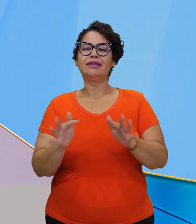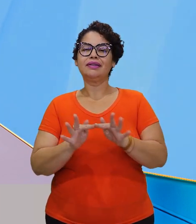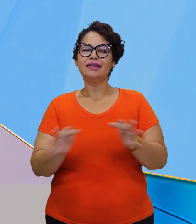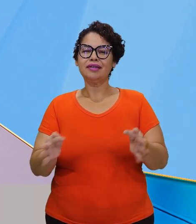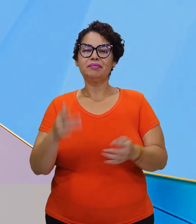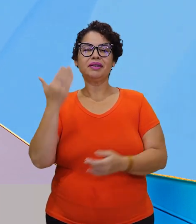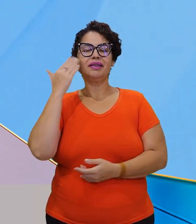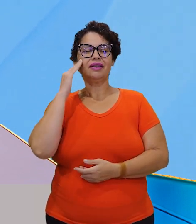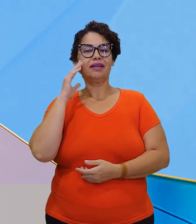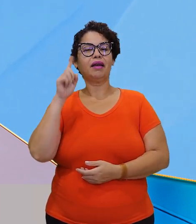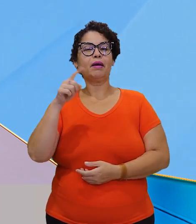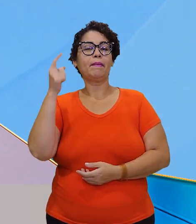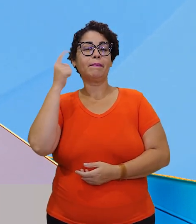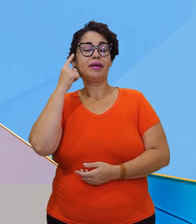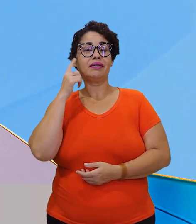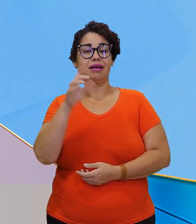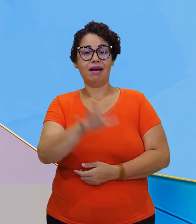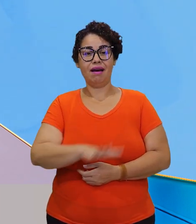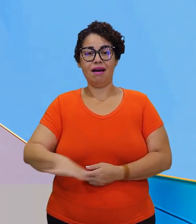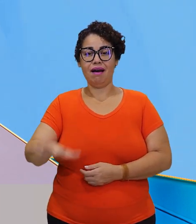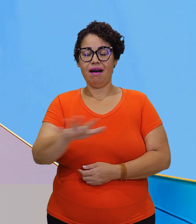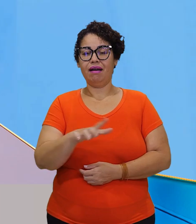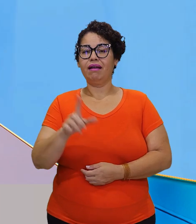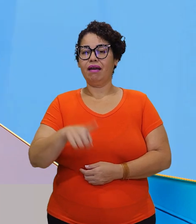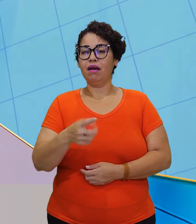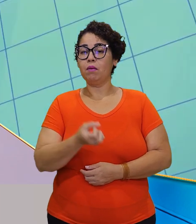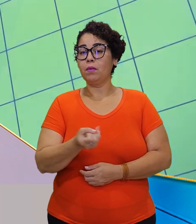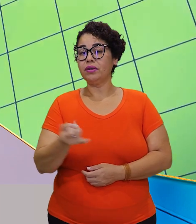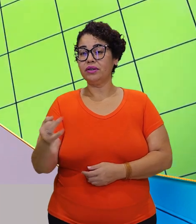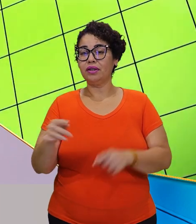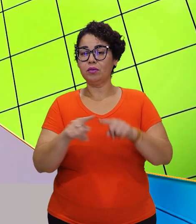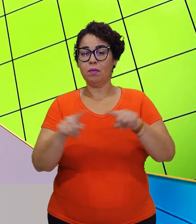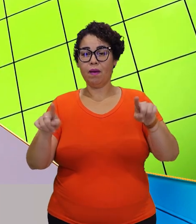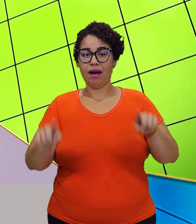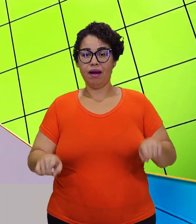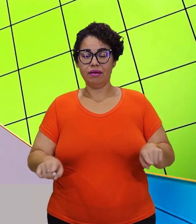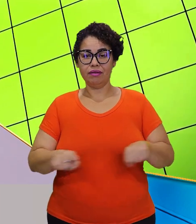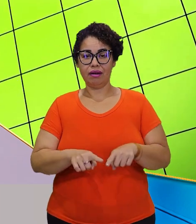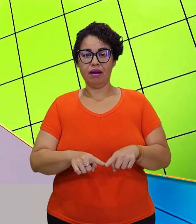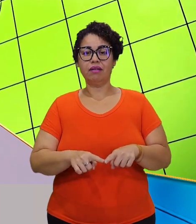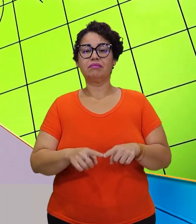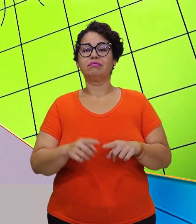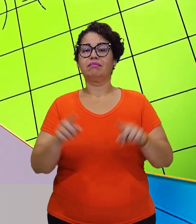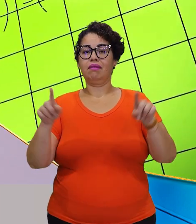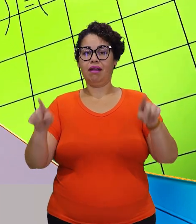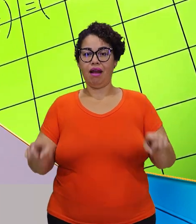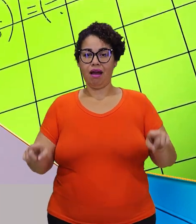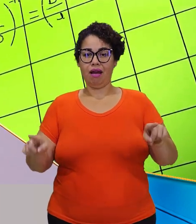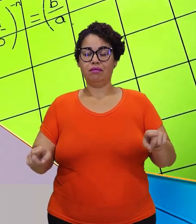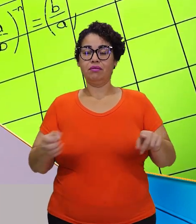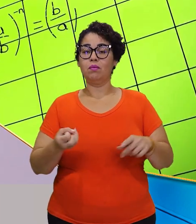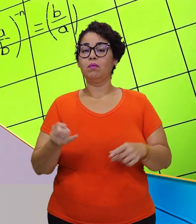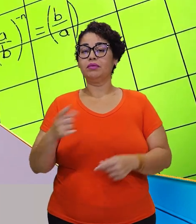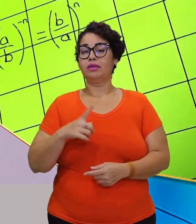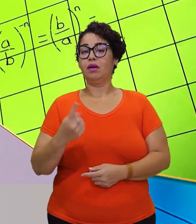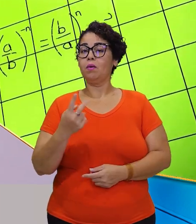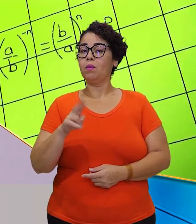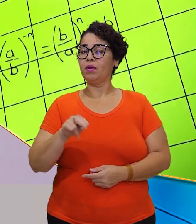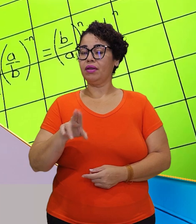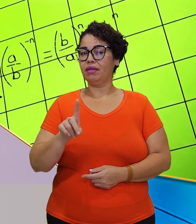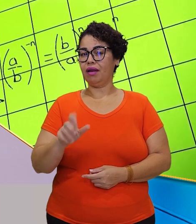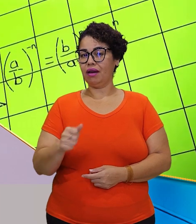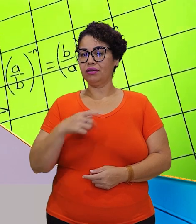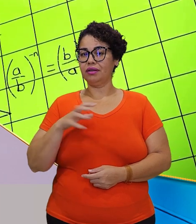de entender é pensar na área como a quantidade de quadrados cujos lados medem uma unidade, que